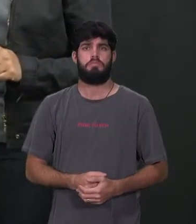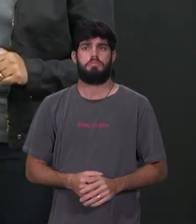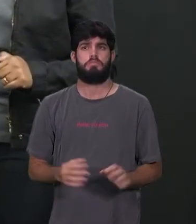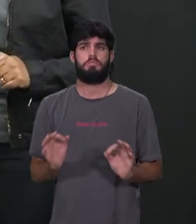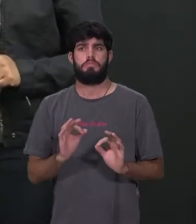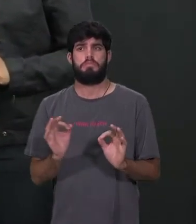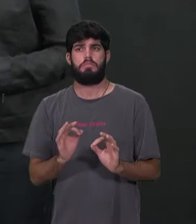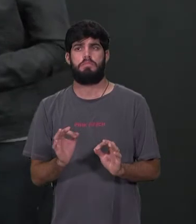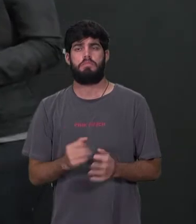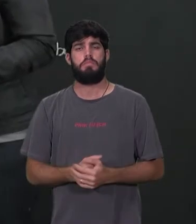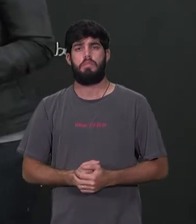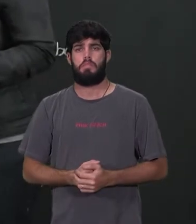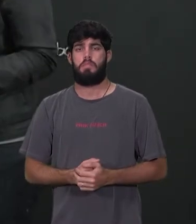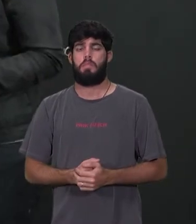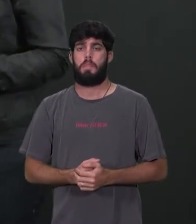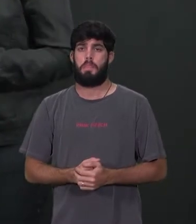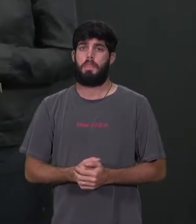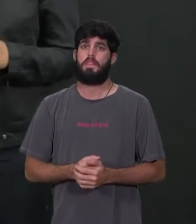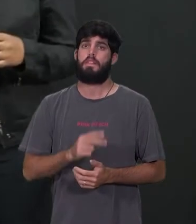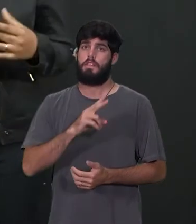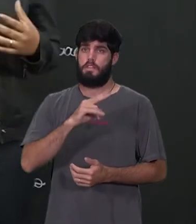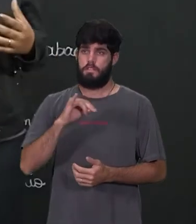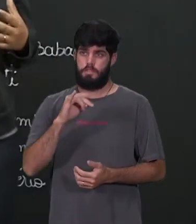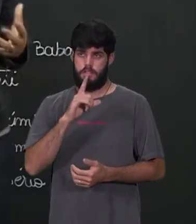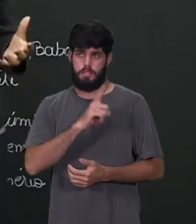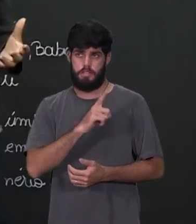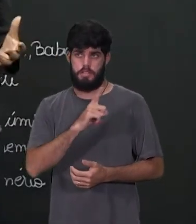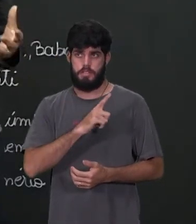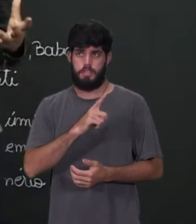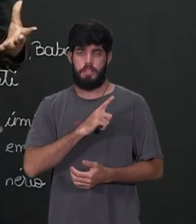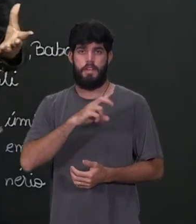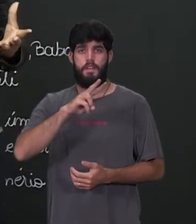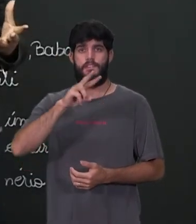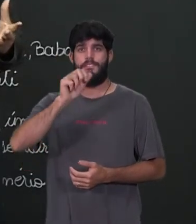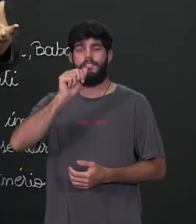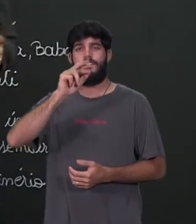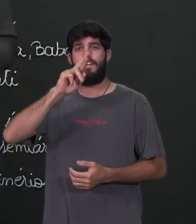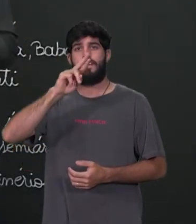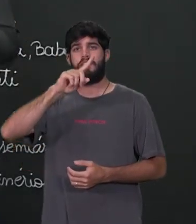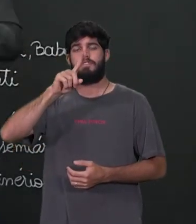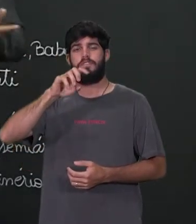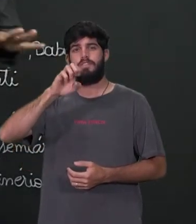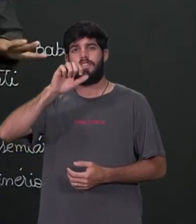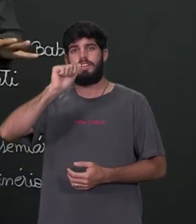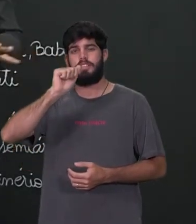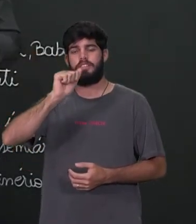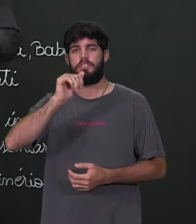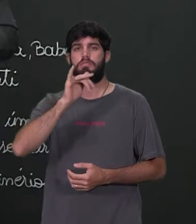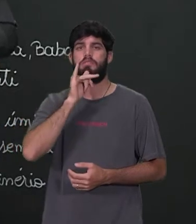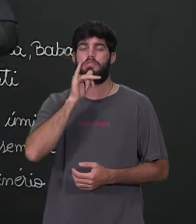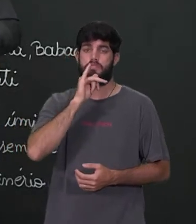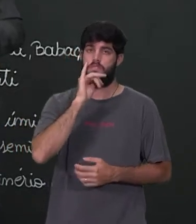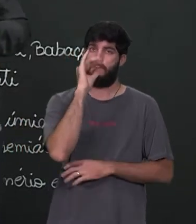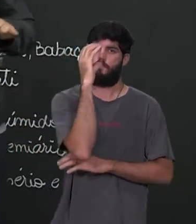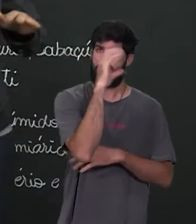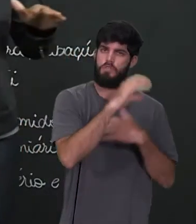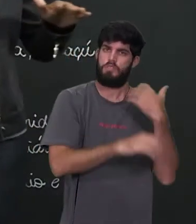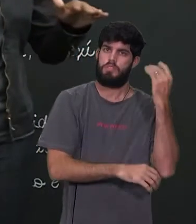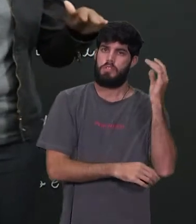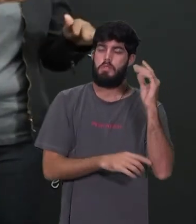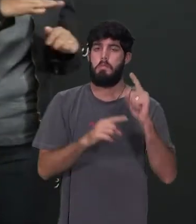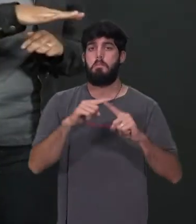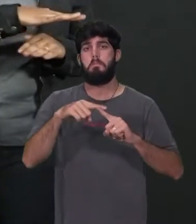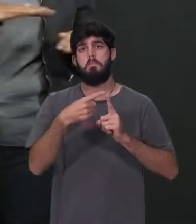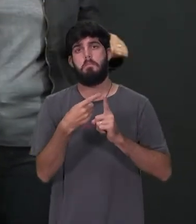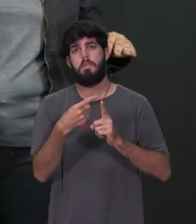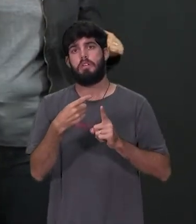aqui para você. Ela vai ter tanto a área chamada de várzea, é uma região florestal, mas que em alguns períodos do